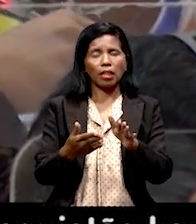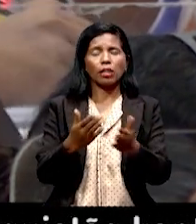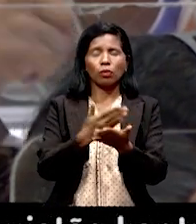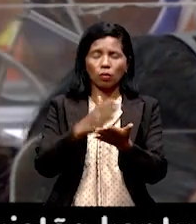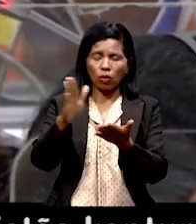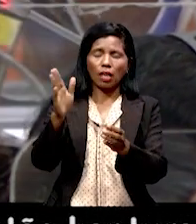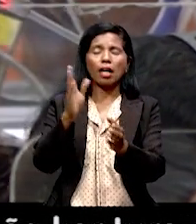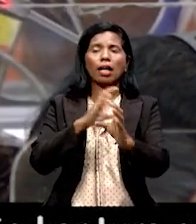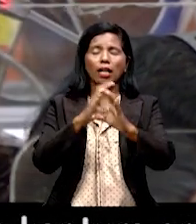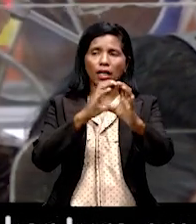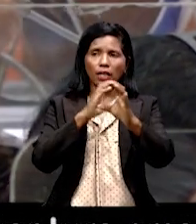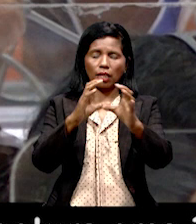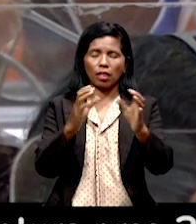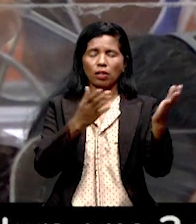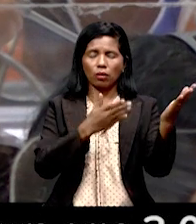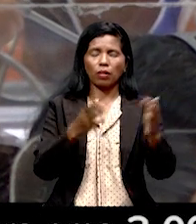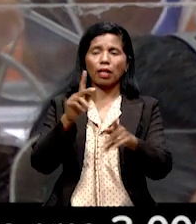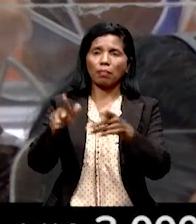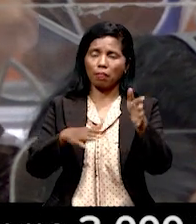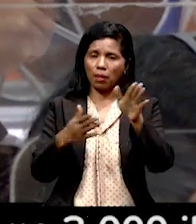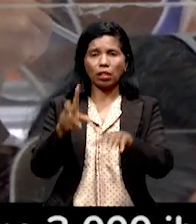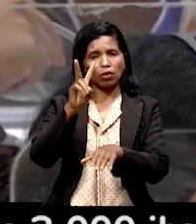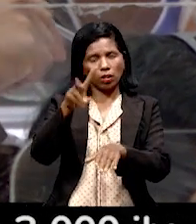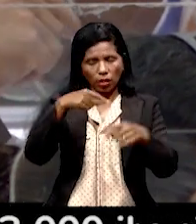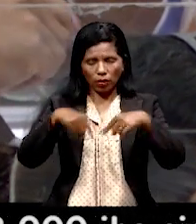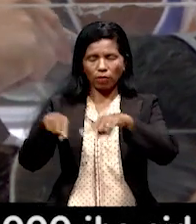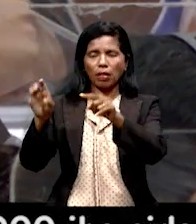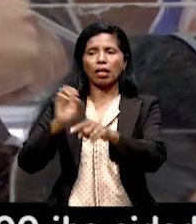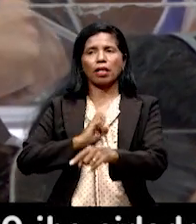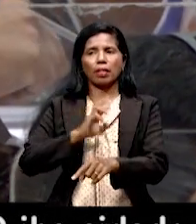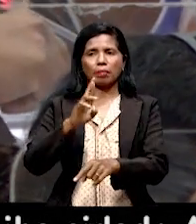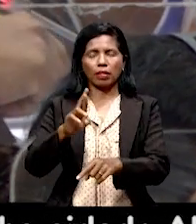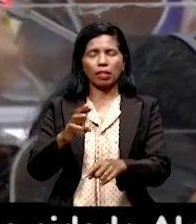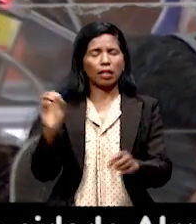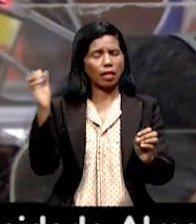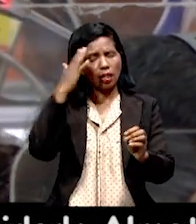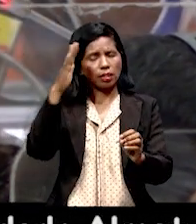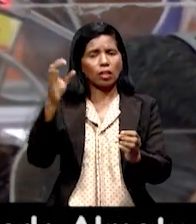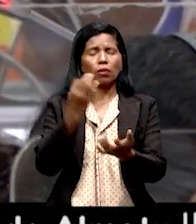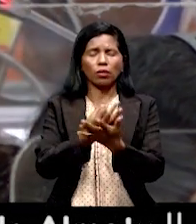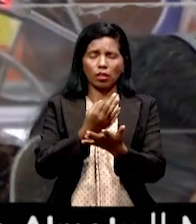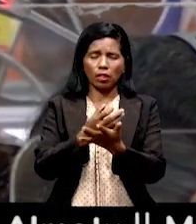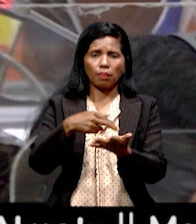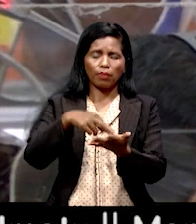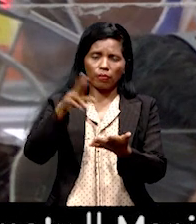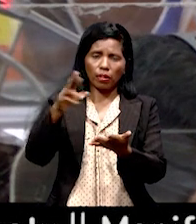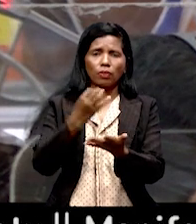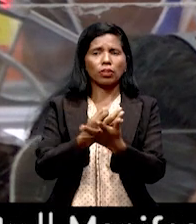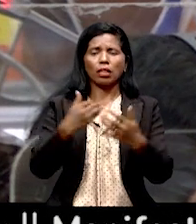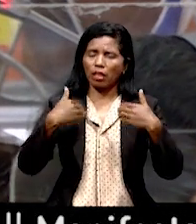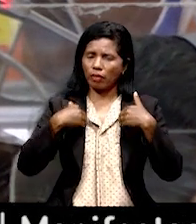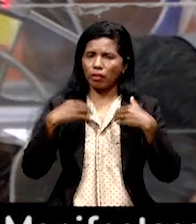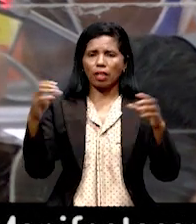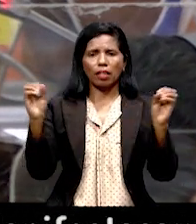ne lori mate rua ne ba ermera latene osan da prova ne osan ia kalaia osan tauba